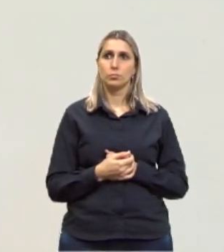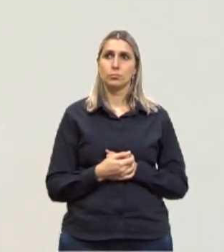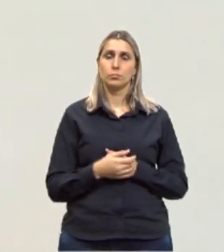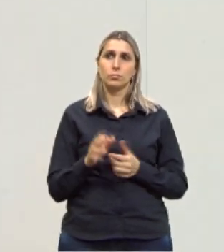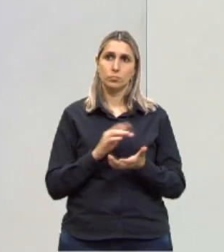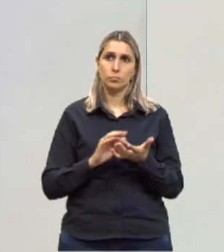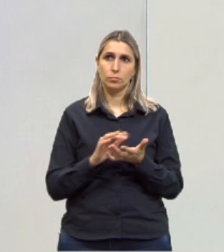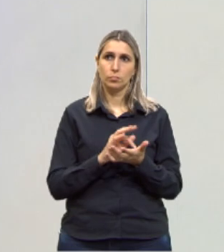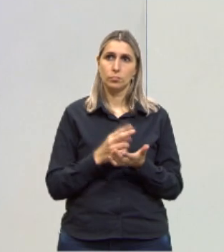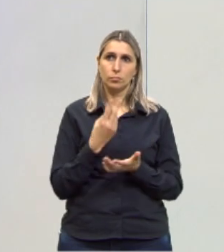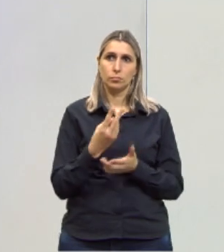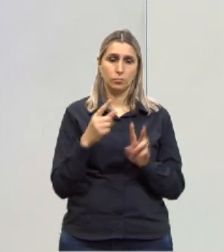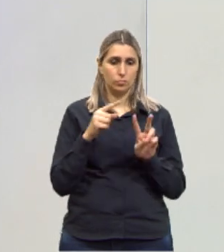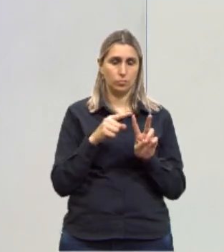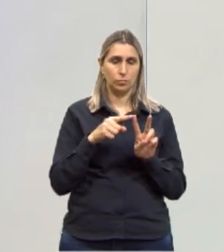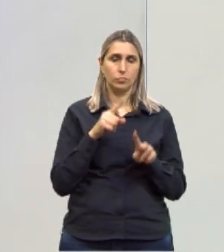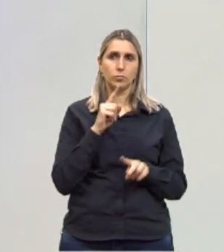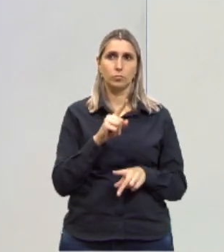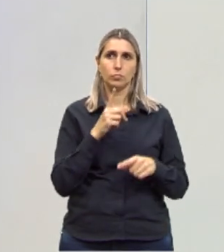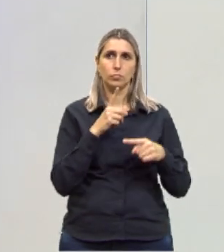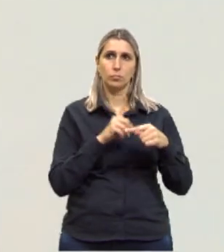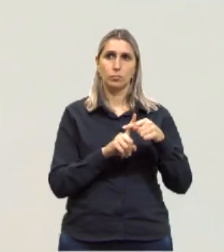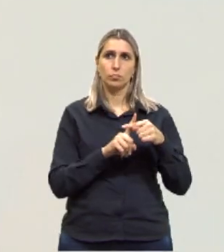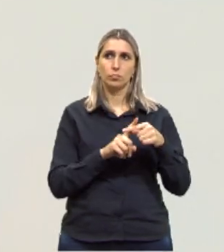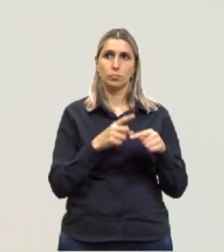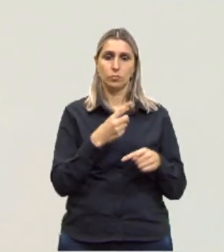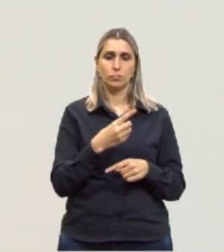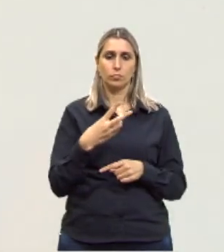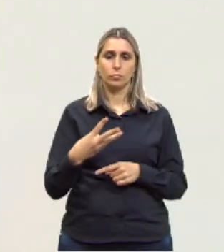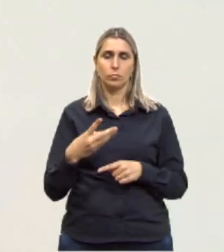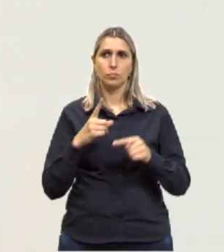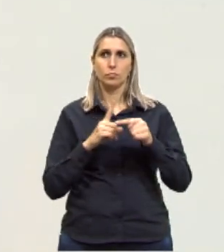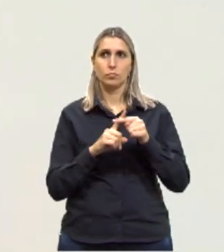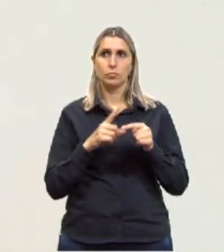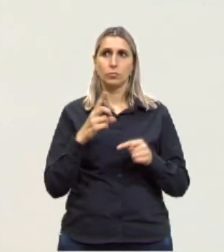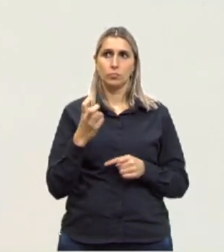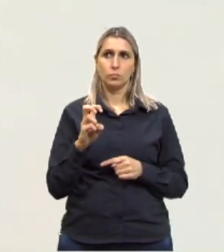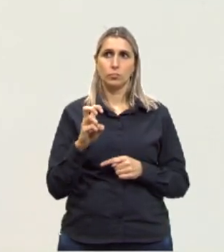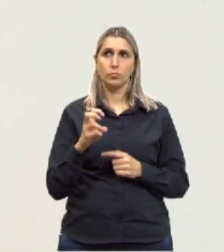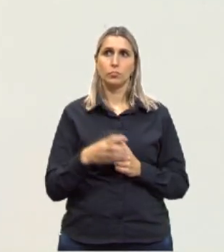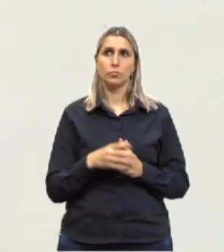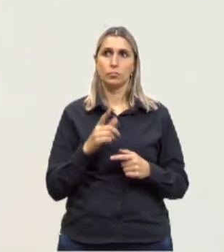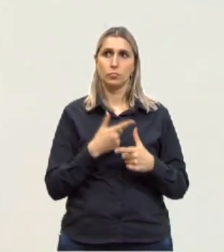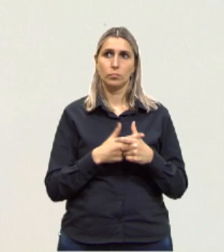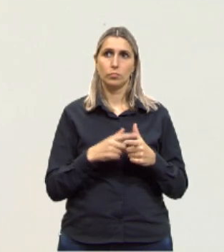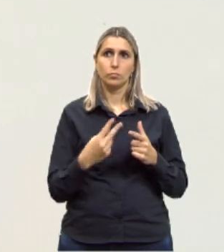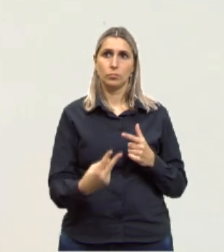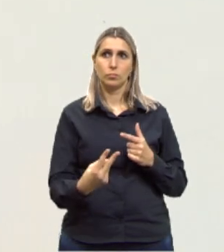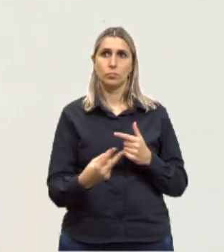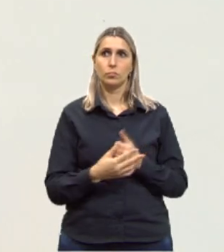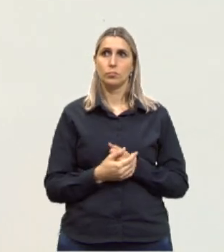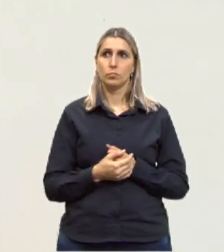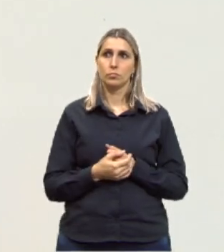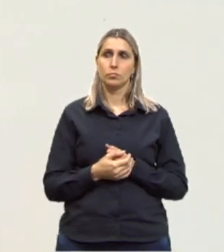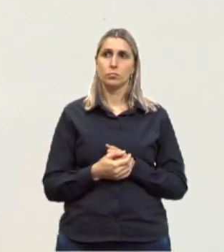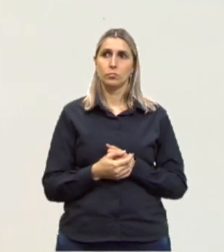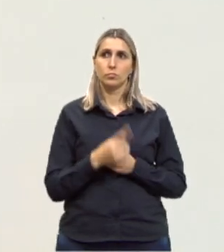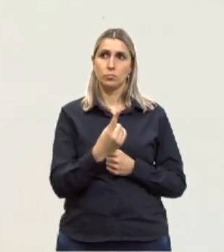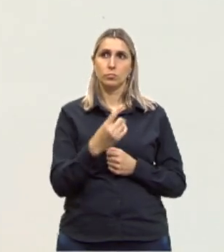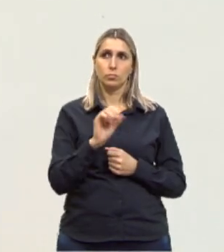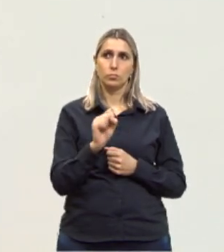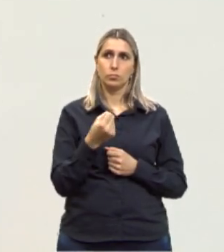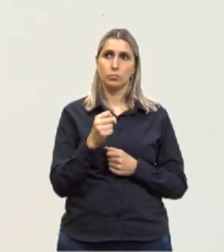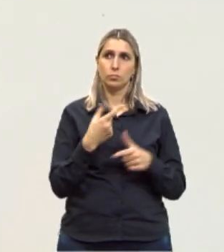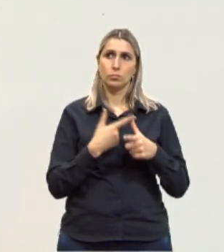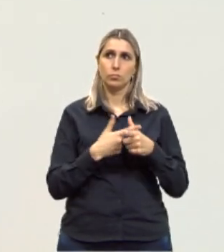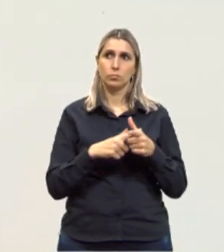duas raízes. Uma pela soma de 13 mais 5 sobre 2,